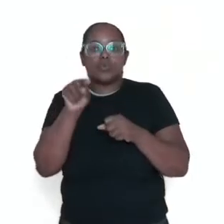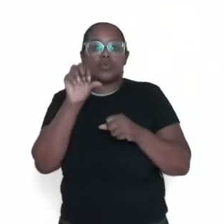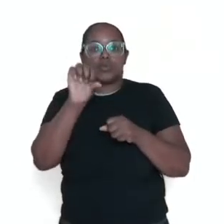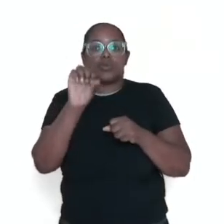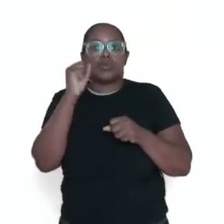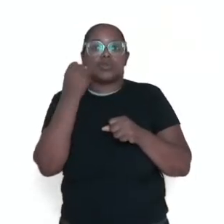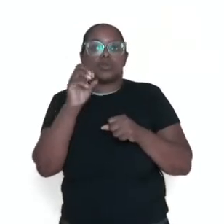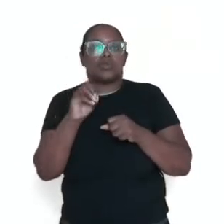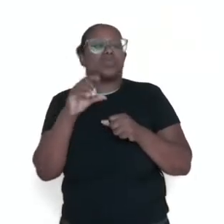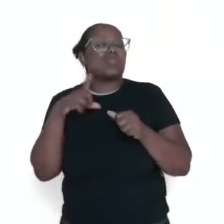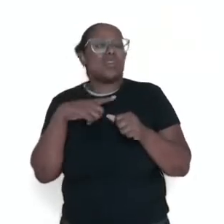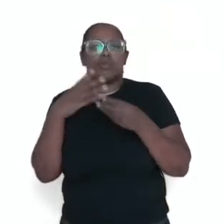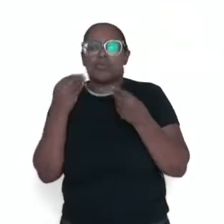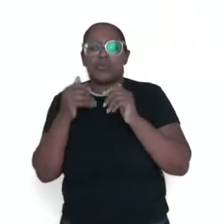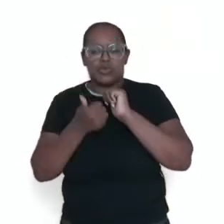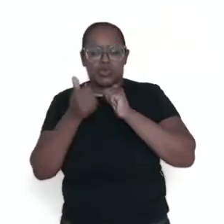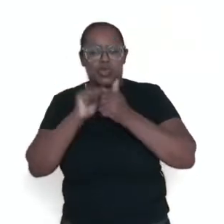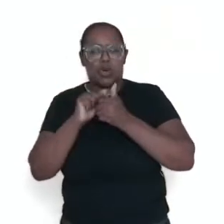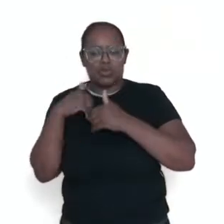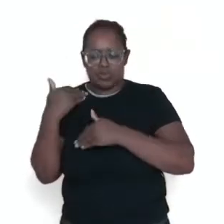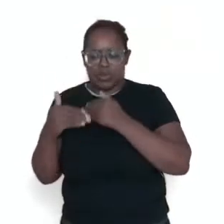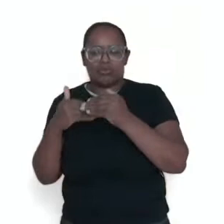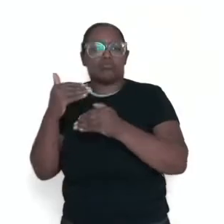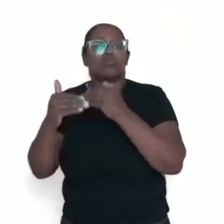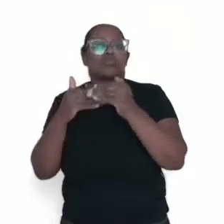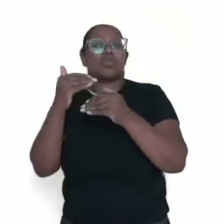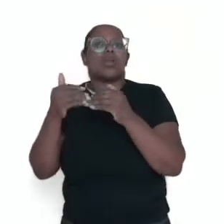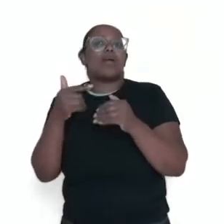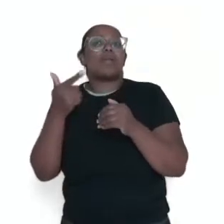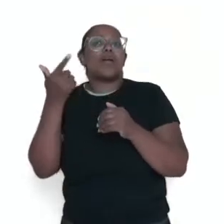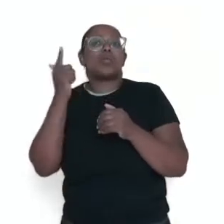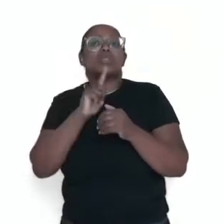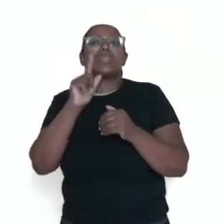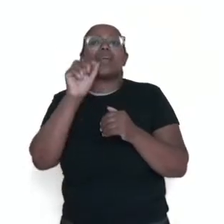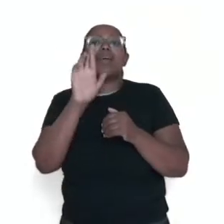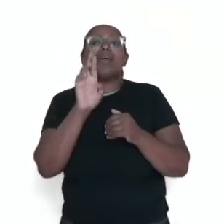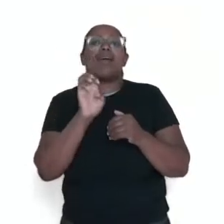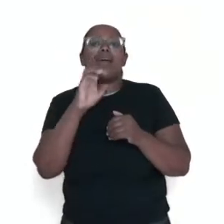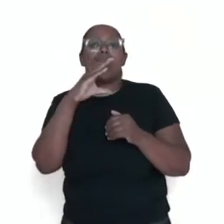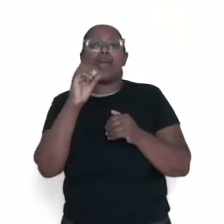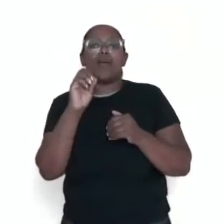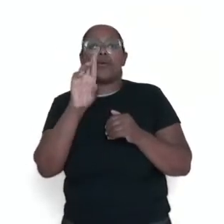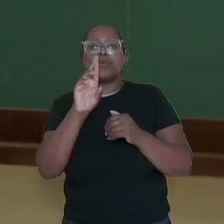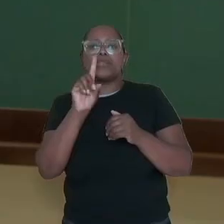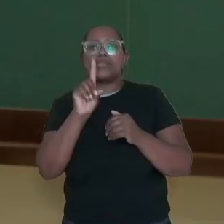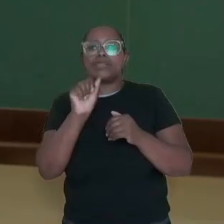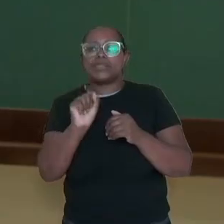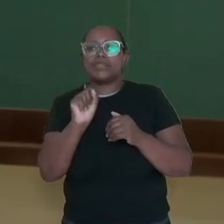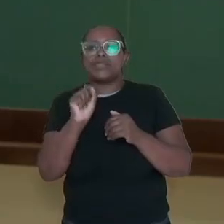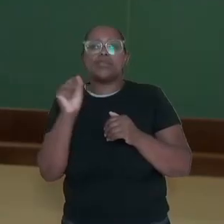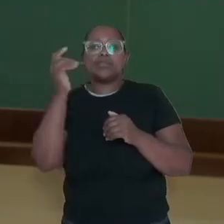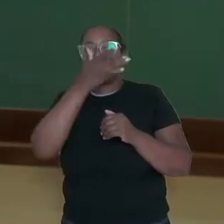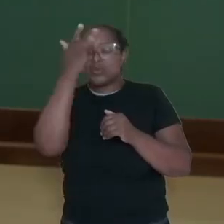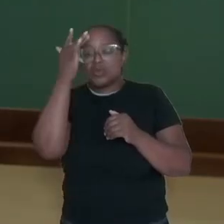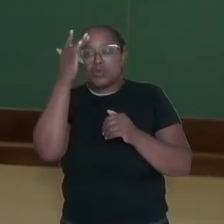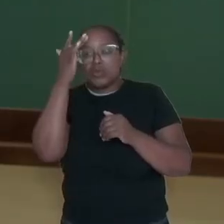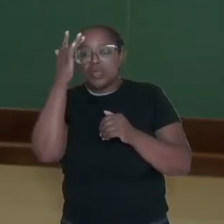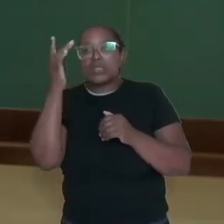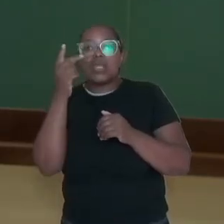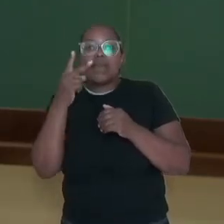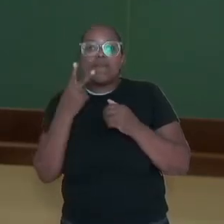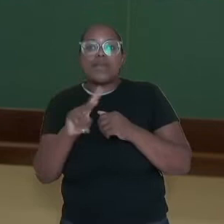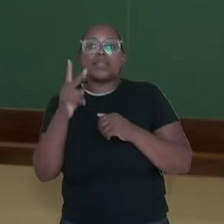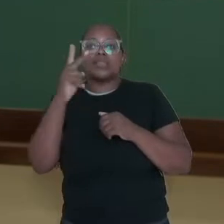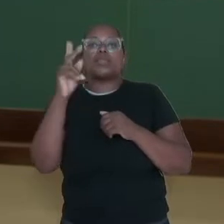competições, principalmente para incluir recordes no livro Guinness World Records, o livro dos recordes,